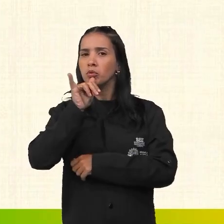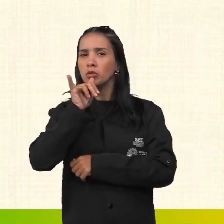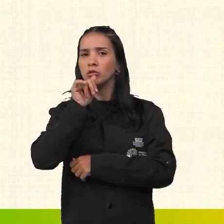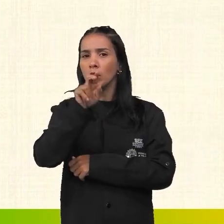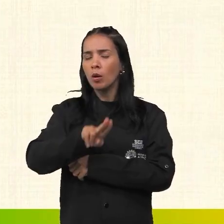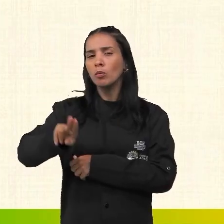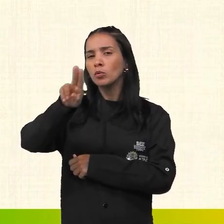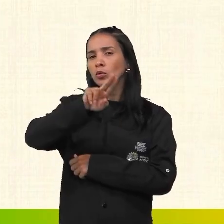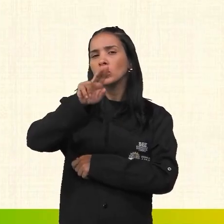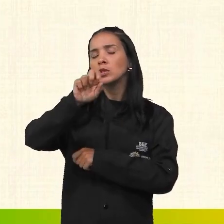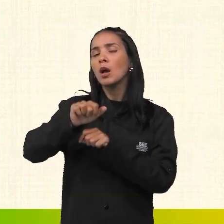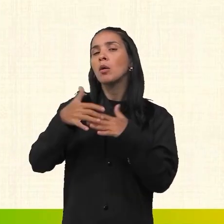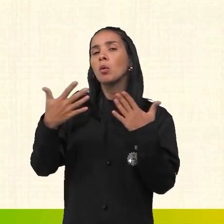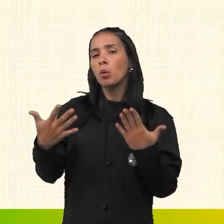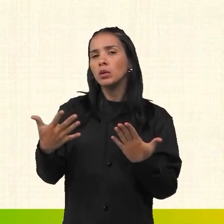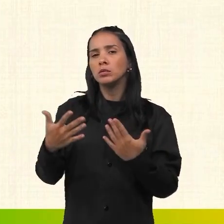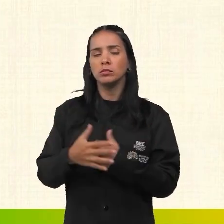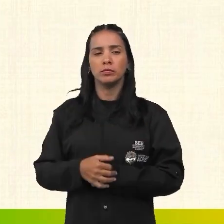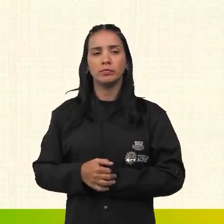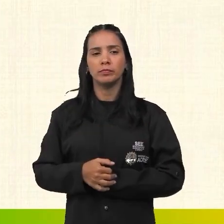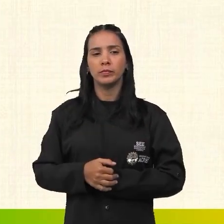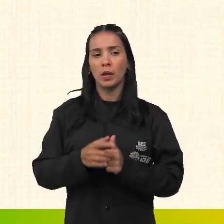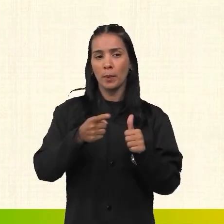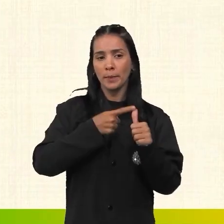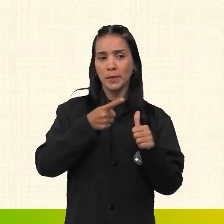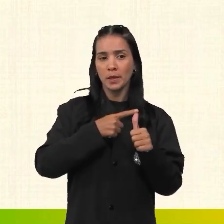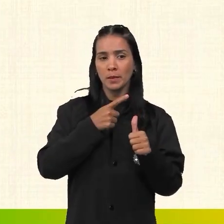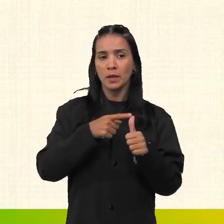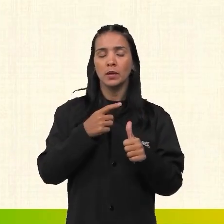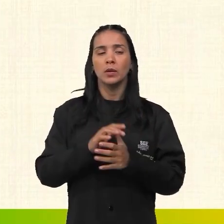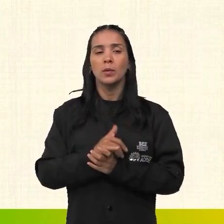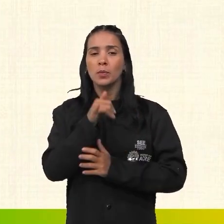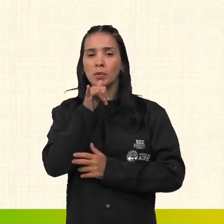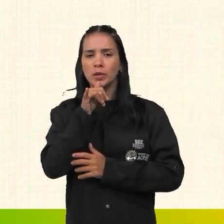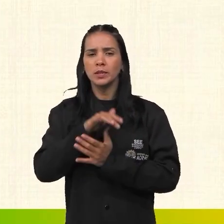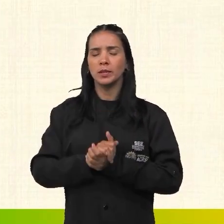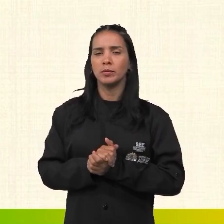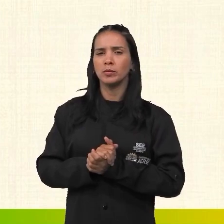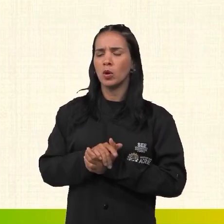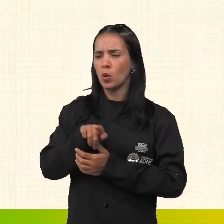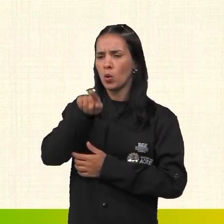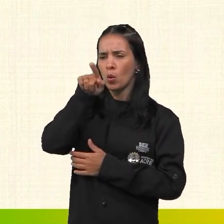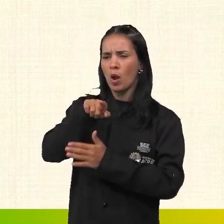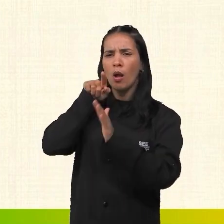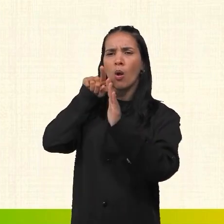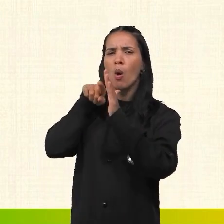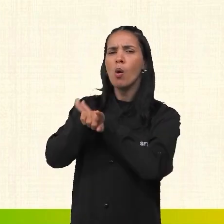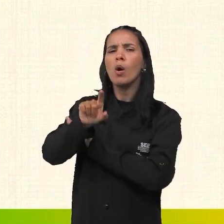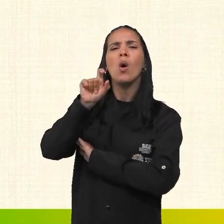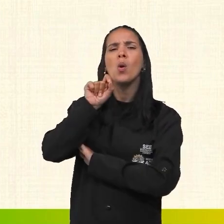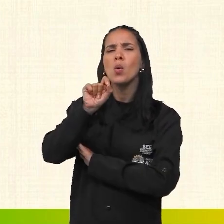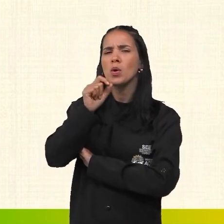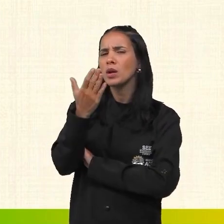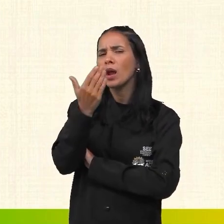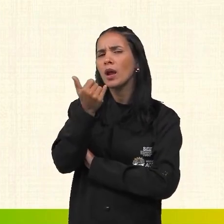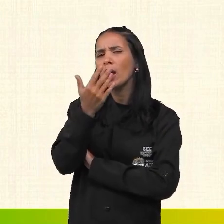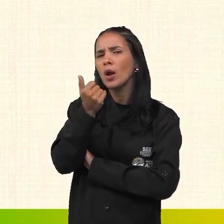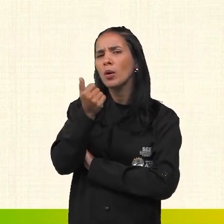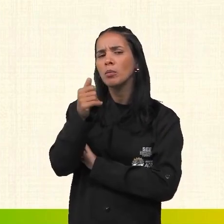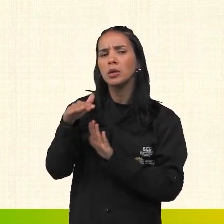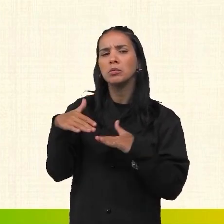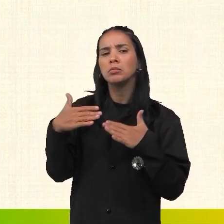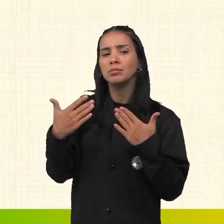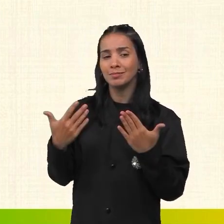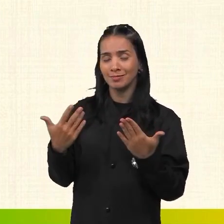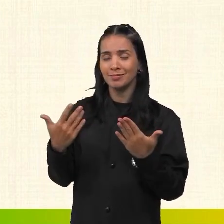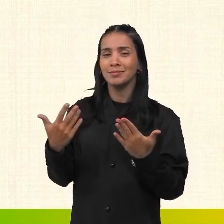vendo aí comigo. O primeiro, what do you want to eat? O que você quer comer? Observem que